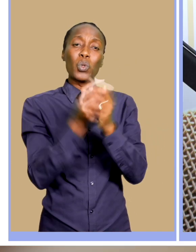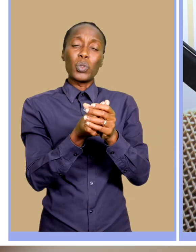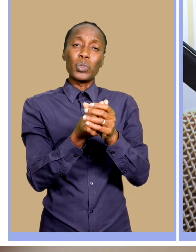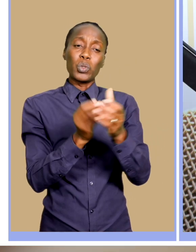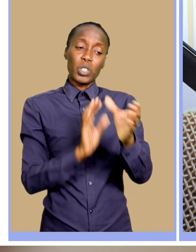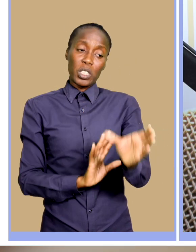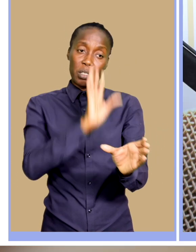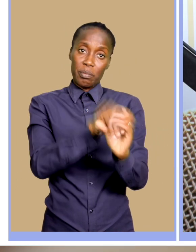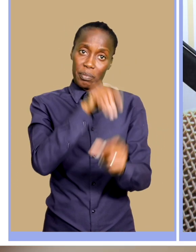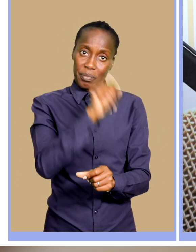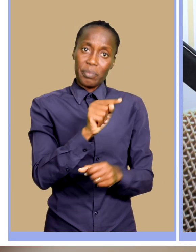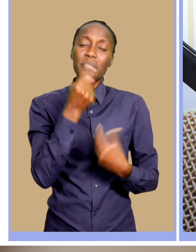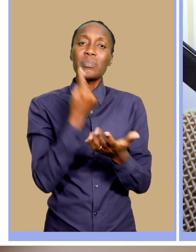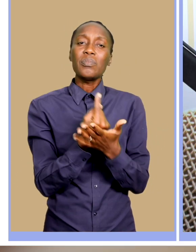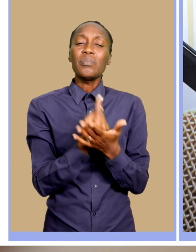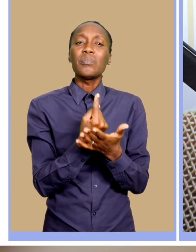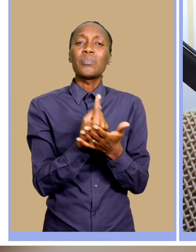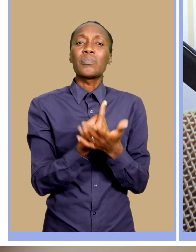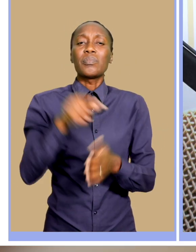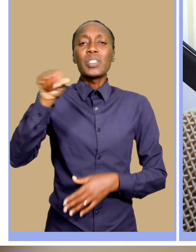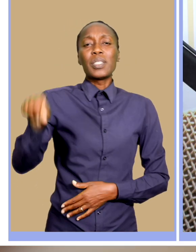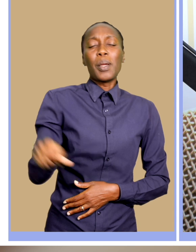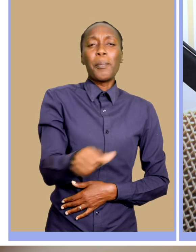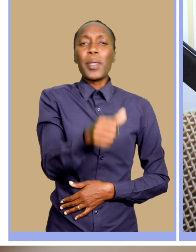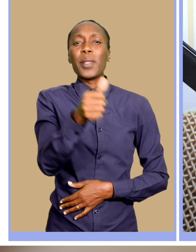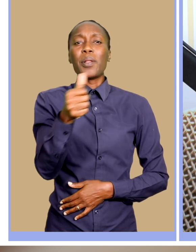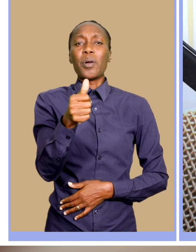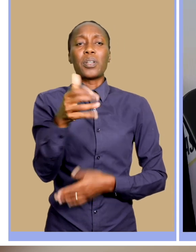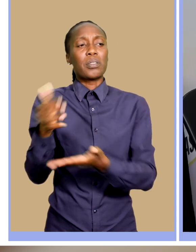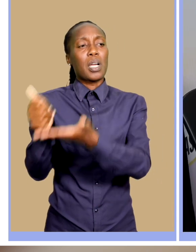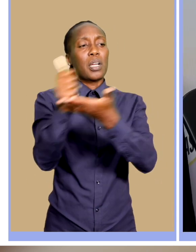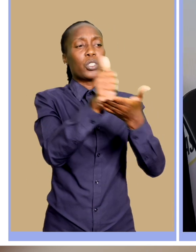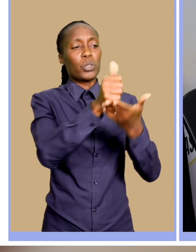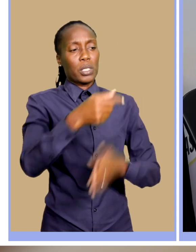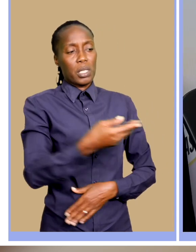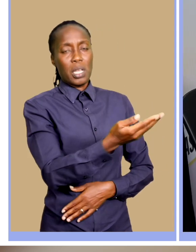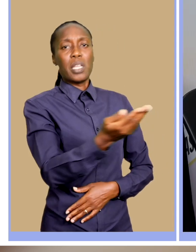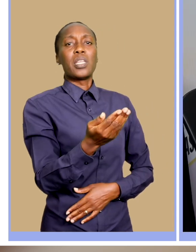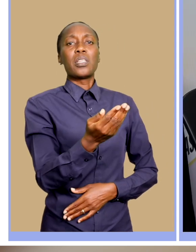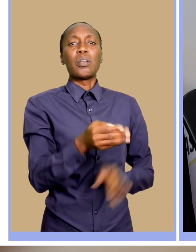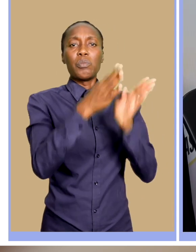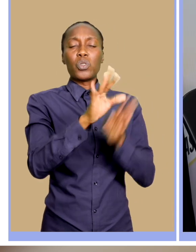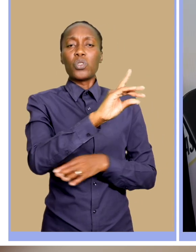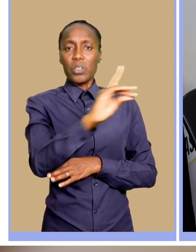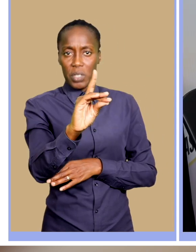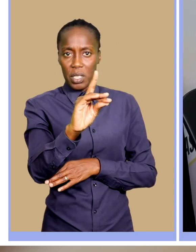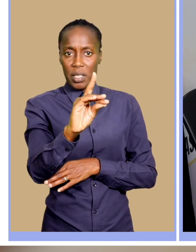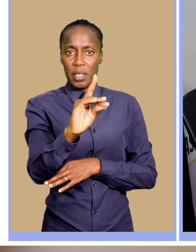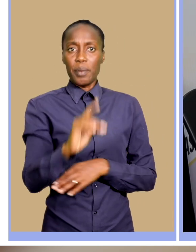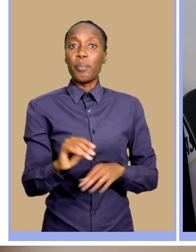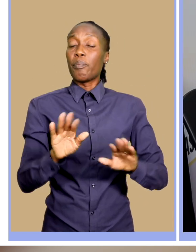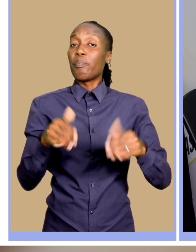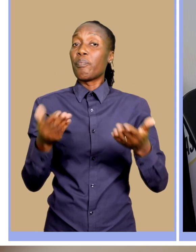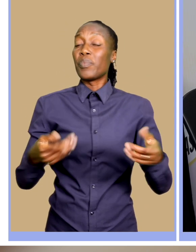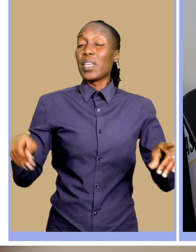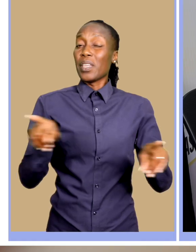ser melhor atendidas de acordo com as necessidades que elas têm. E precisam receber a mesma informação que